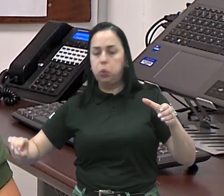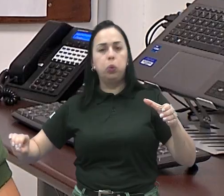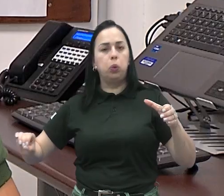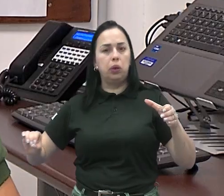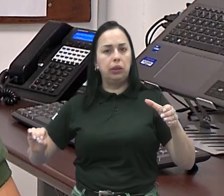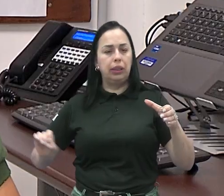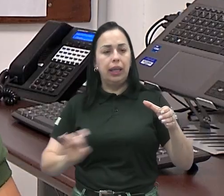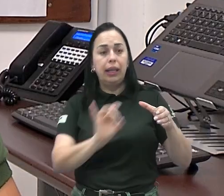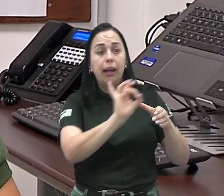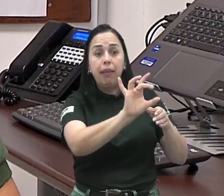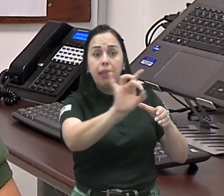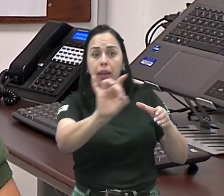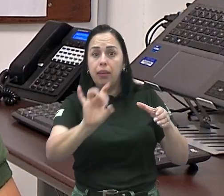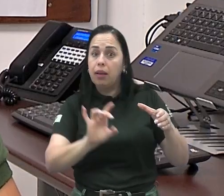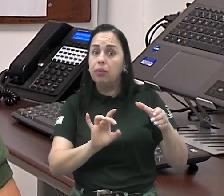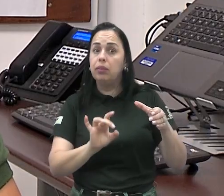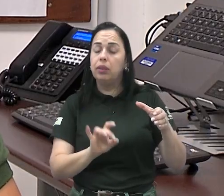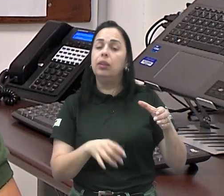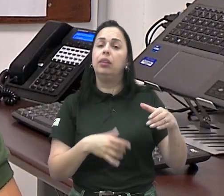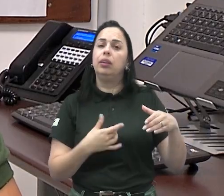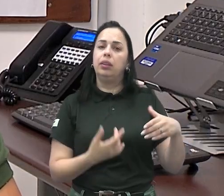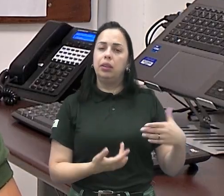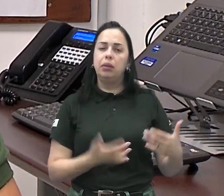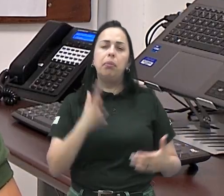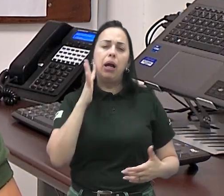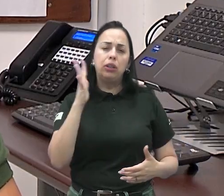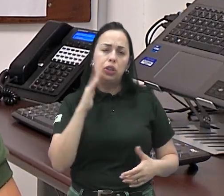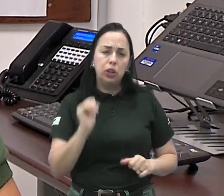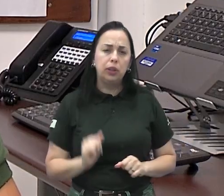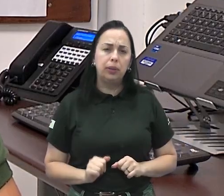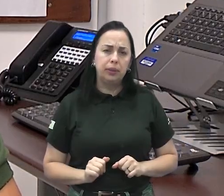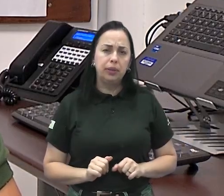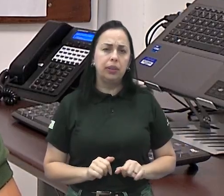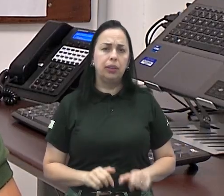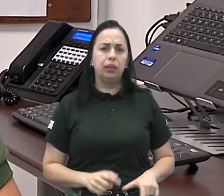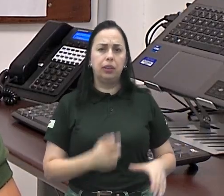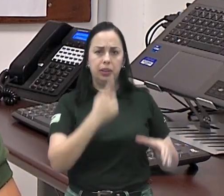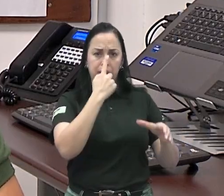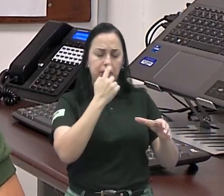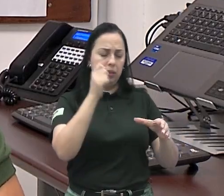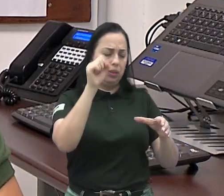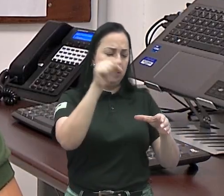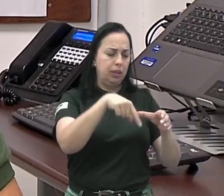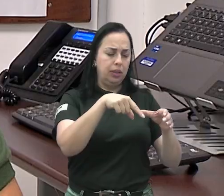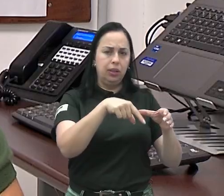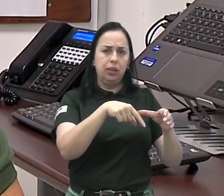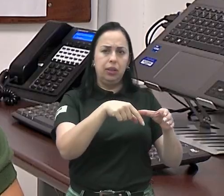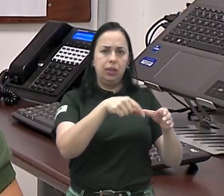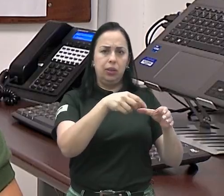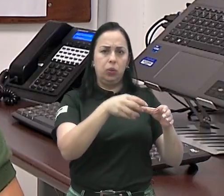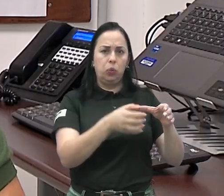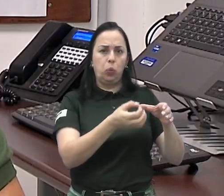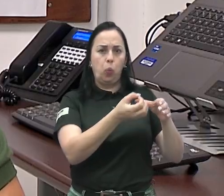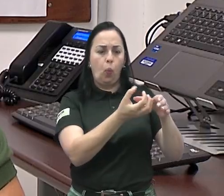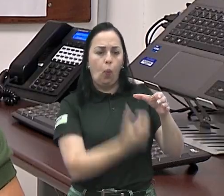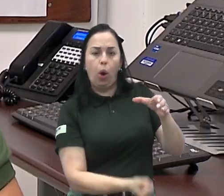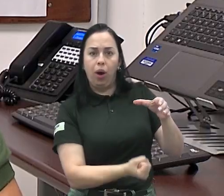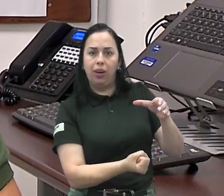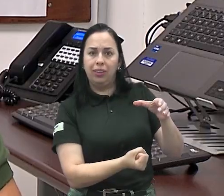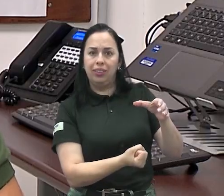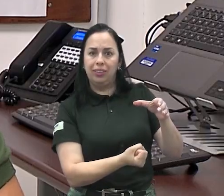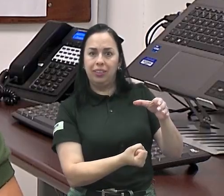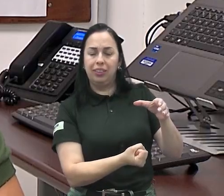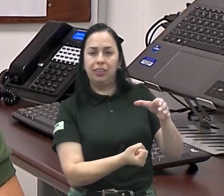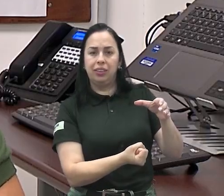5 metros cúbicos cada um, imagina só. E, de certa forma, o resíduo, quando você descarrega de cima para baixo, ele sofre uma